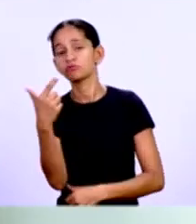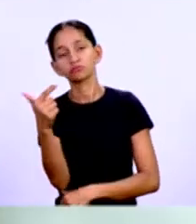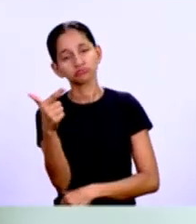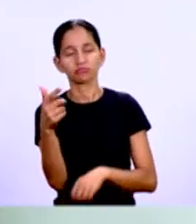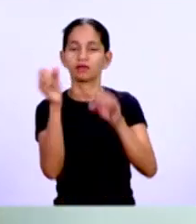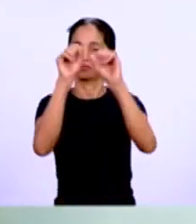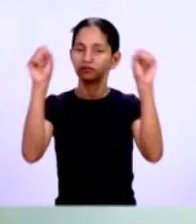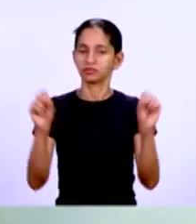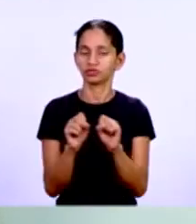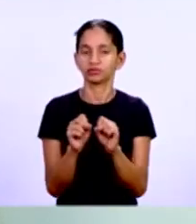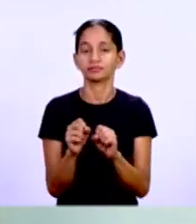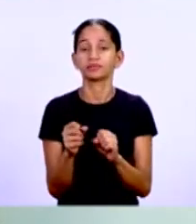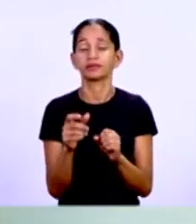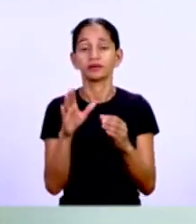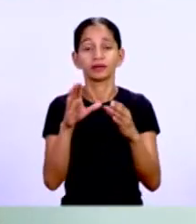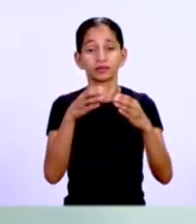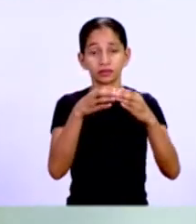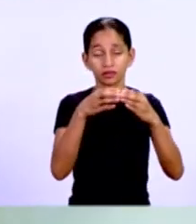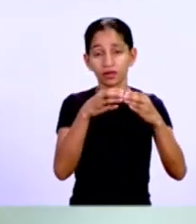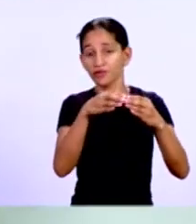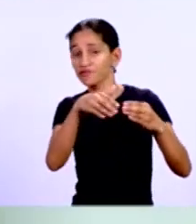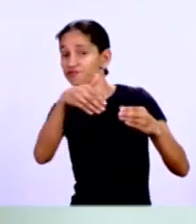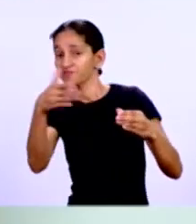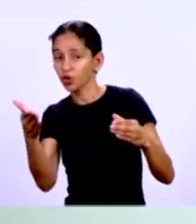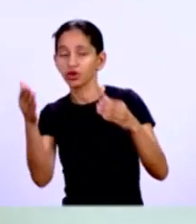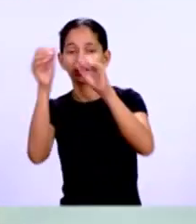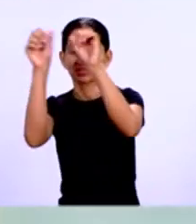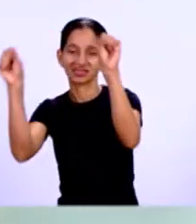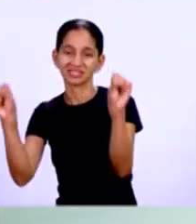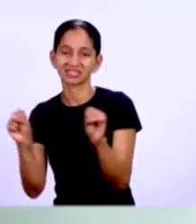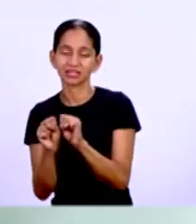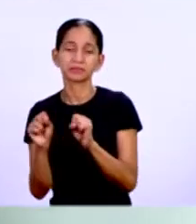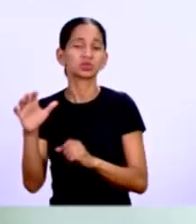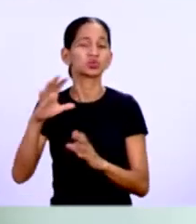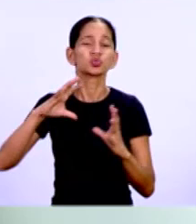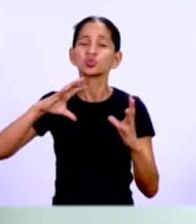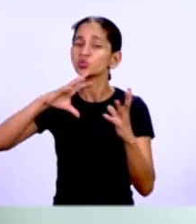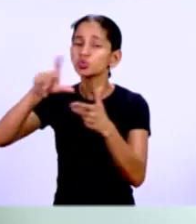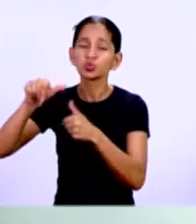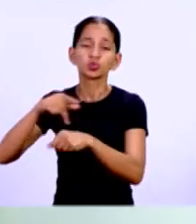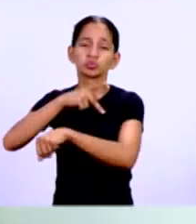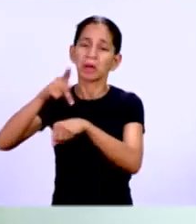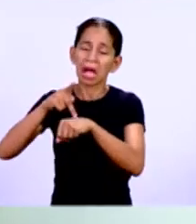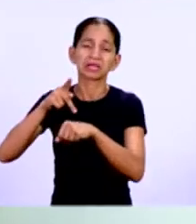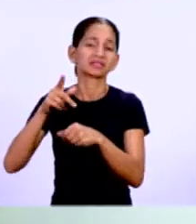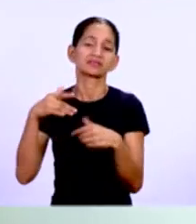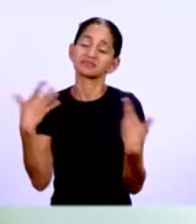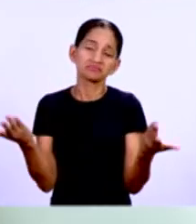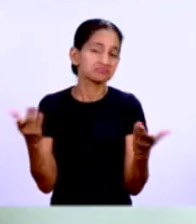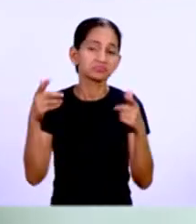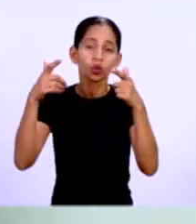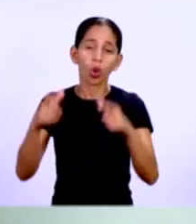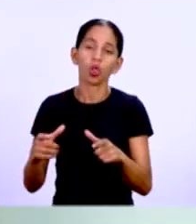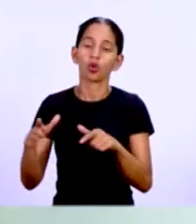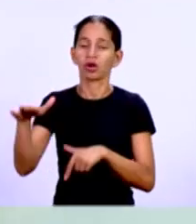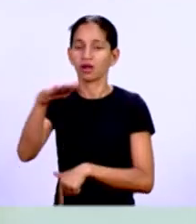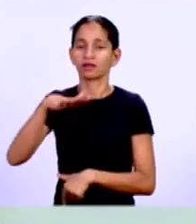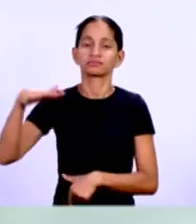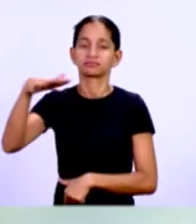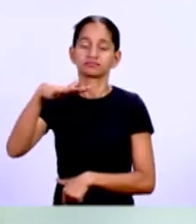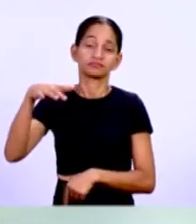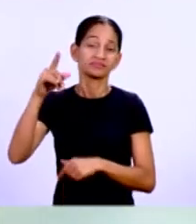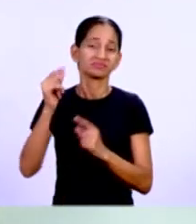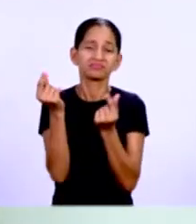Um risco externo, ele é sistemático, ele afeta todo um sistema, ele não está ligado diretamente à empresa, ele está ligado a toda